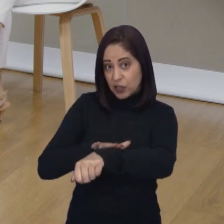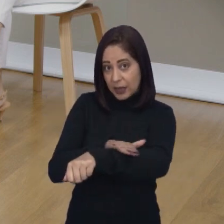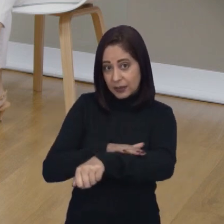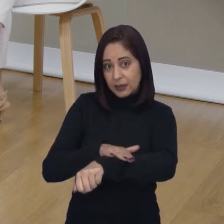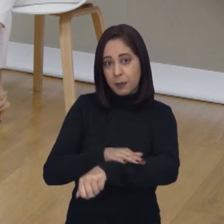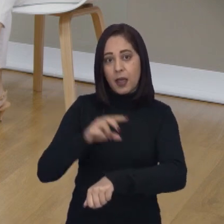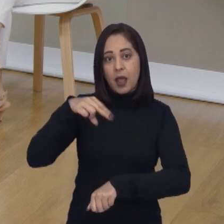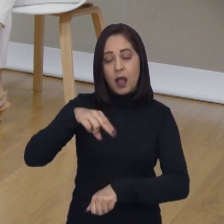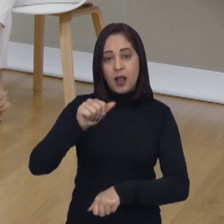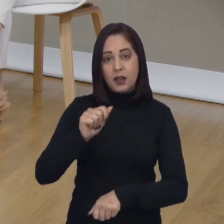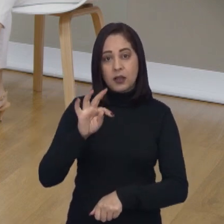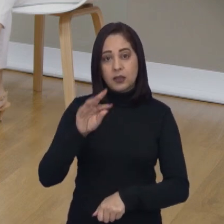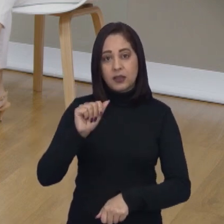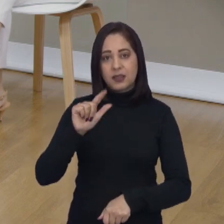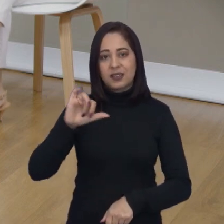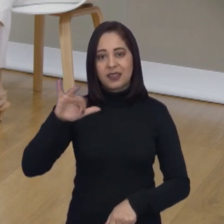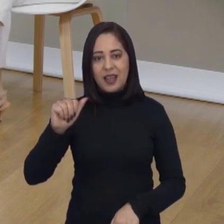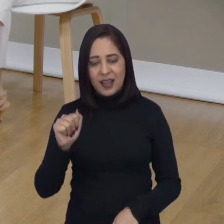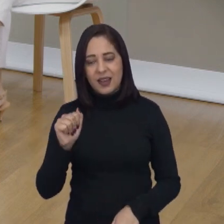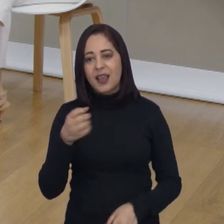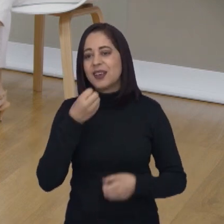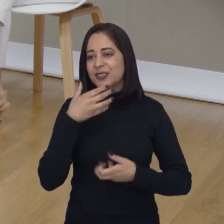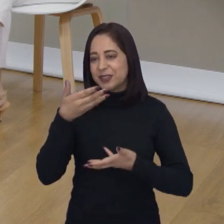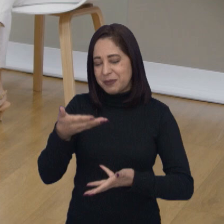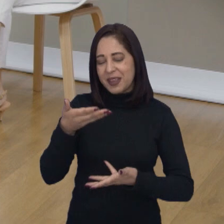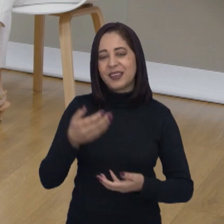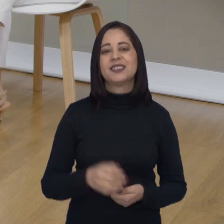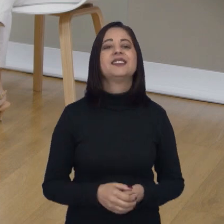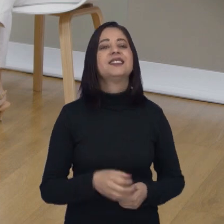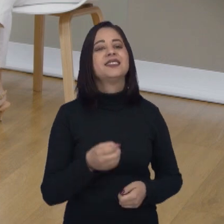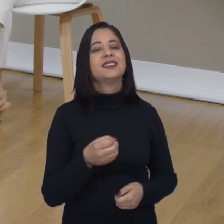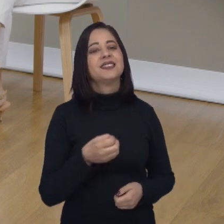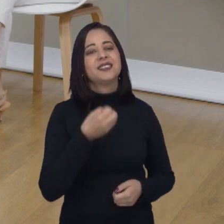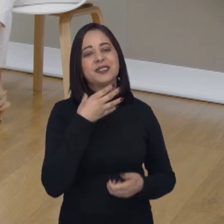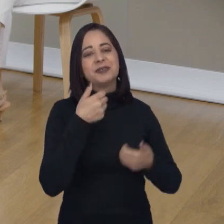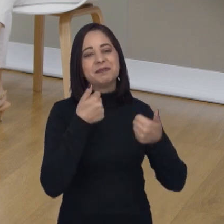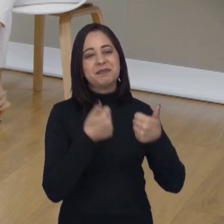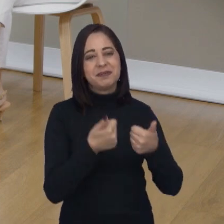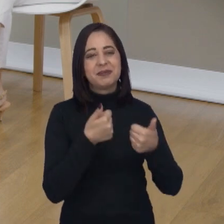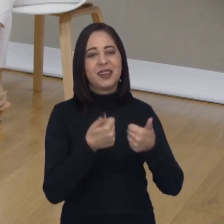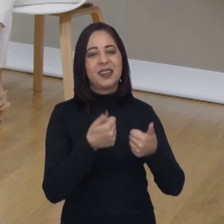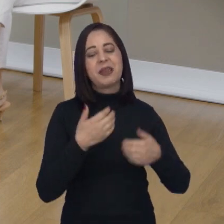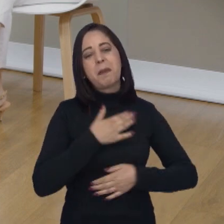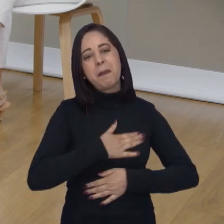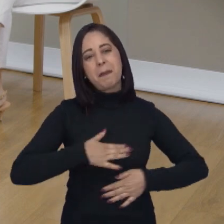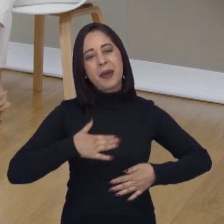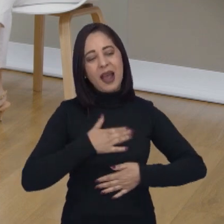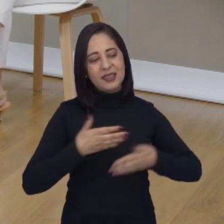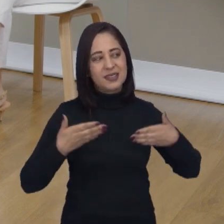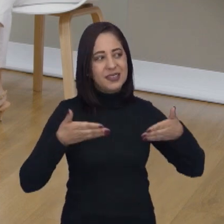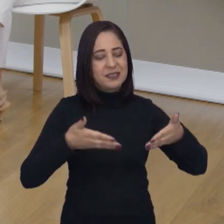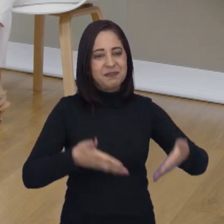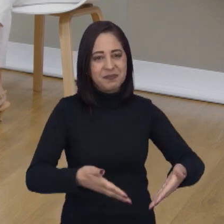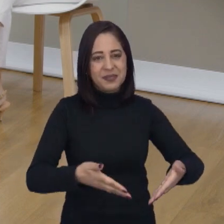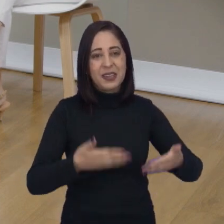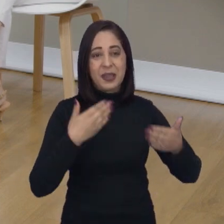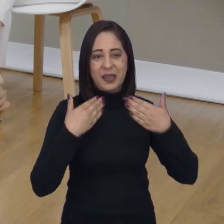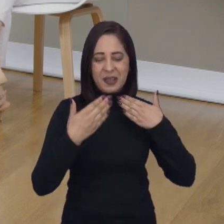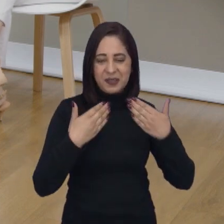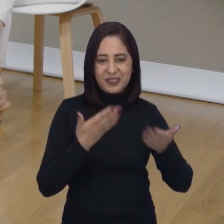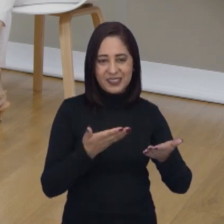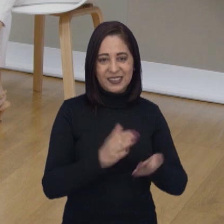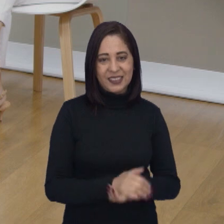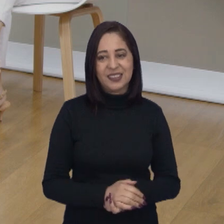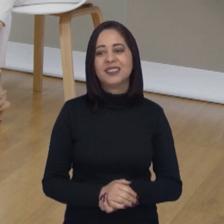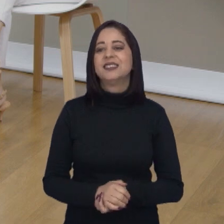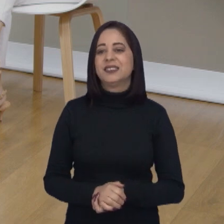Natália Delfino. Tudo bem, doutora Natália? Olá, tudo bom? Muito prazer, muito bom estar aqui novamente. Ai, nós